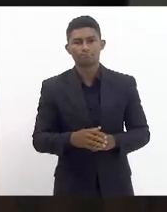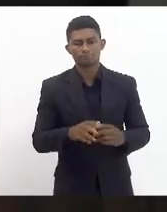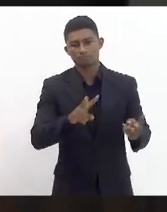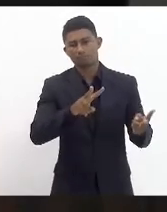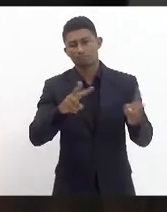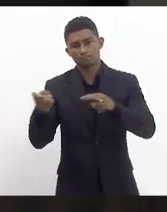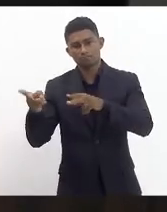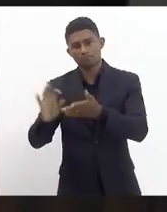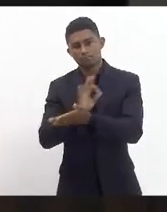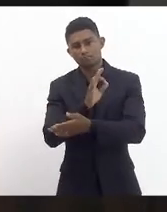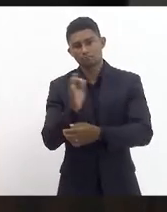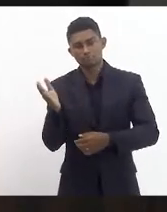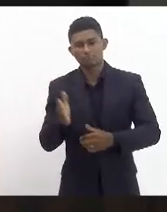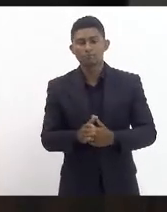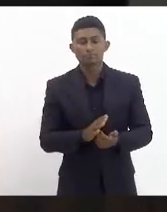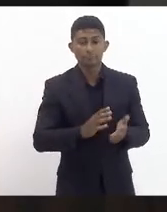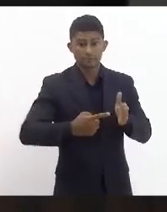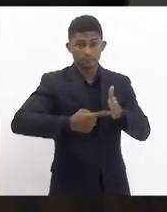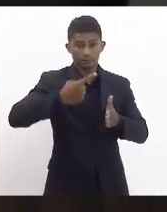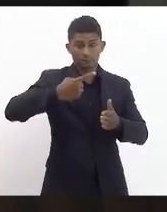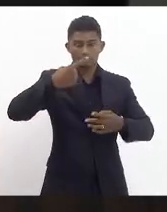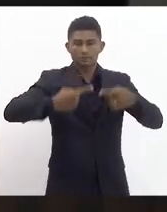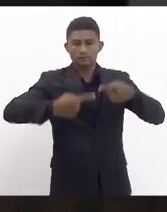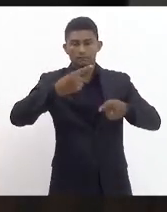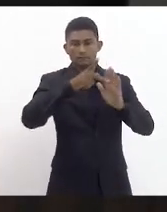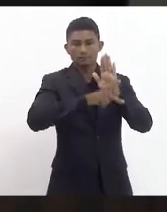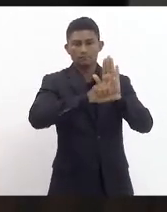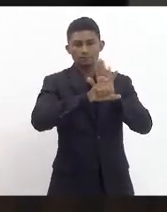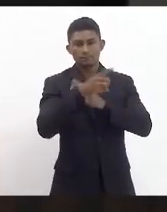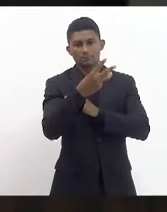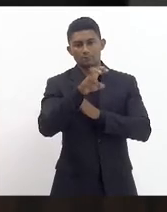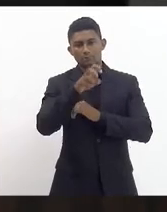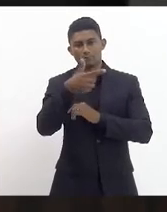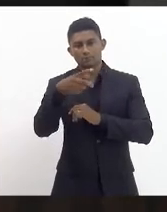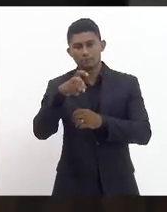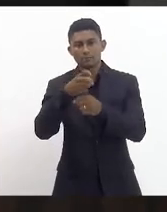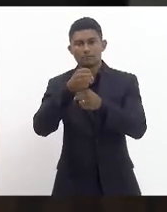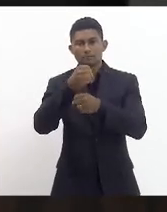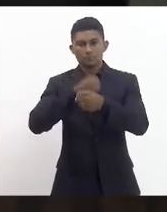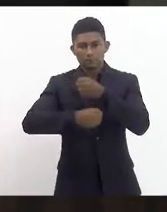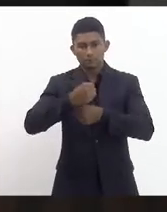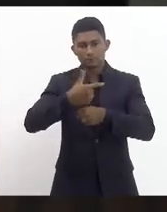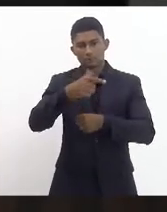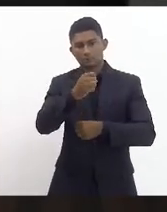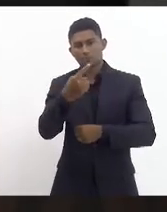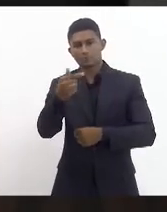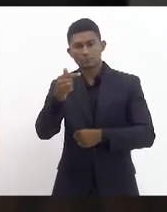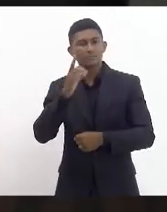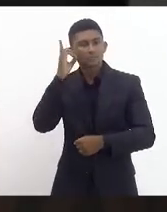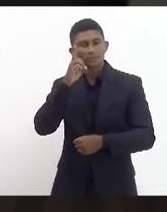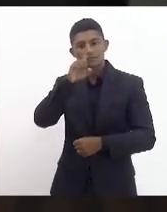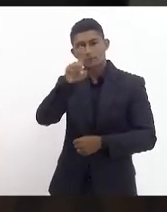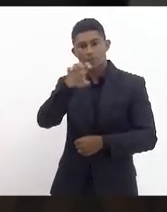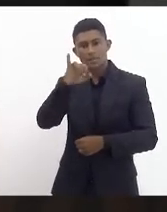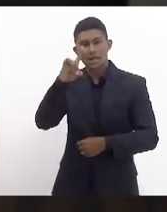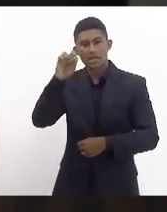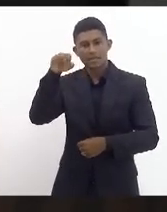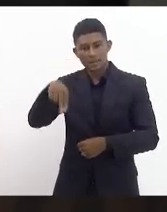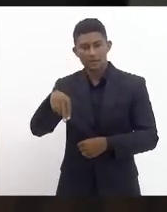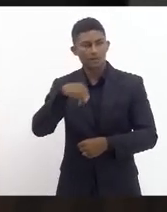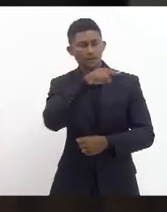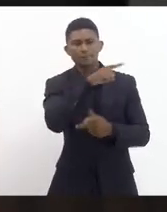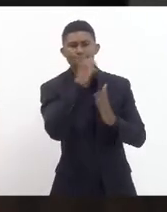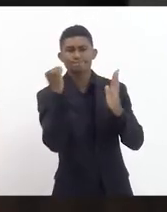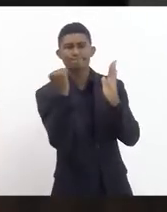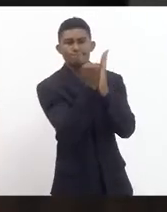autógrafo. Primeira discussão, projeto de lei 352517, de autoria da deputada Zeidan, que dispõe sobre o tombamento por interesse histórico